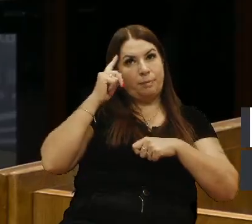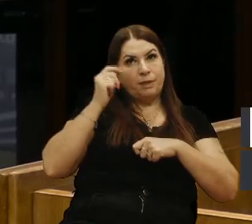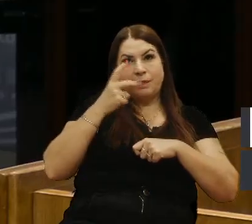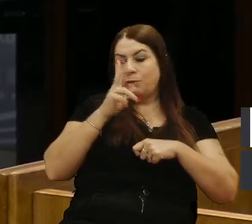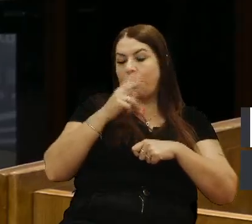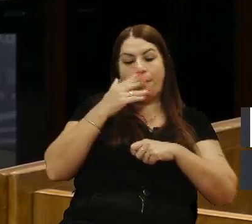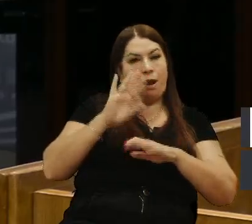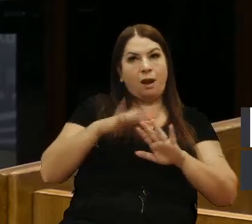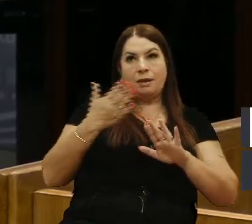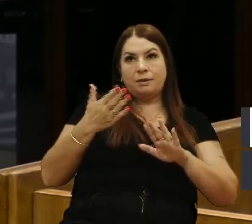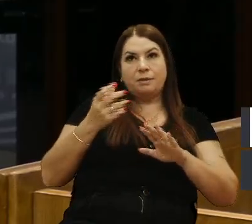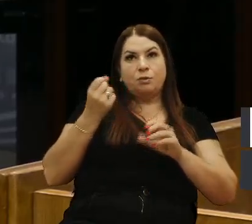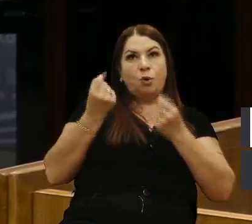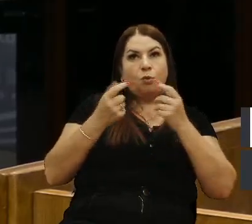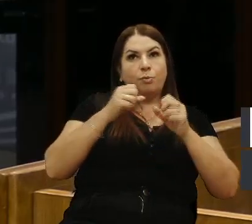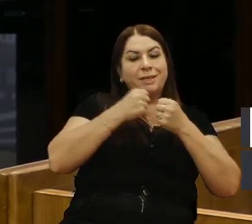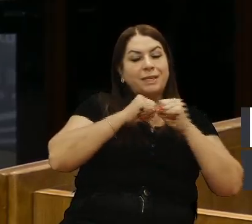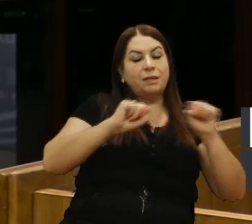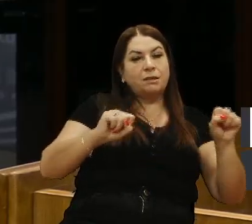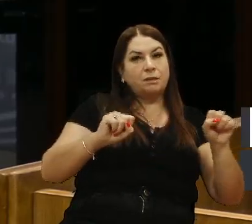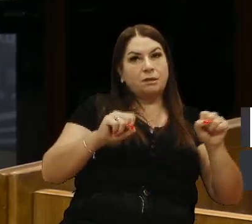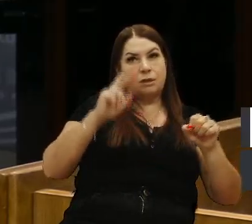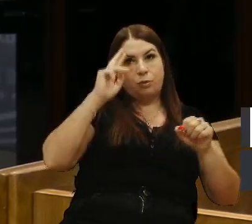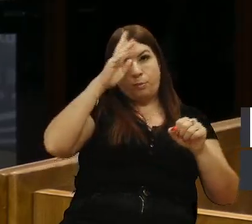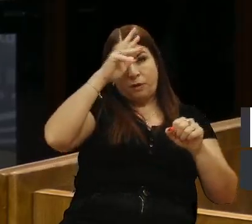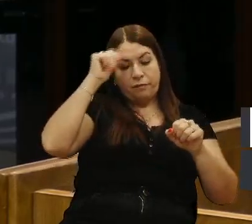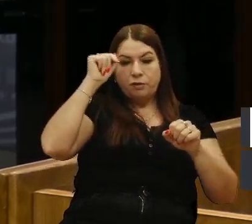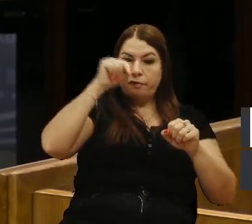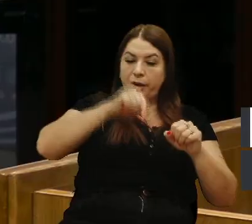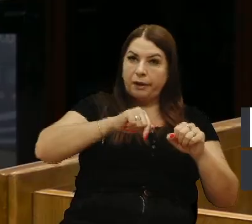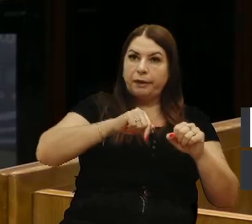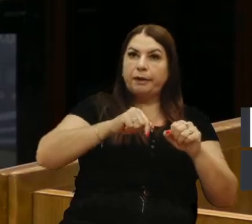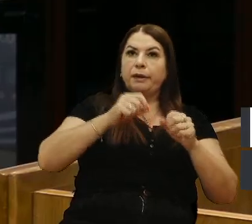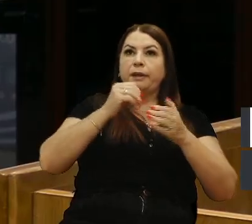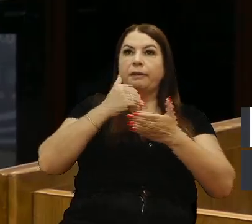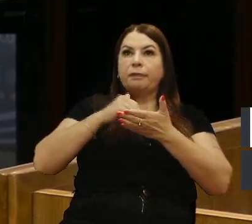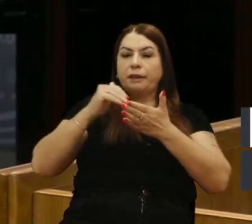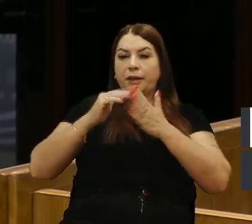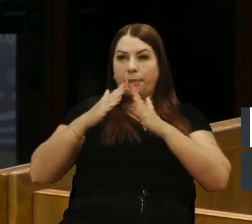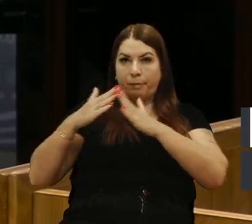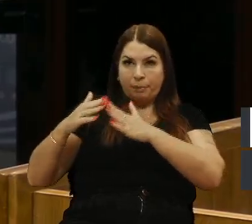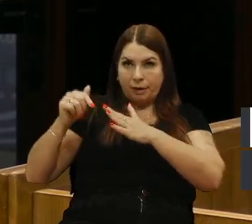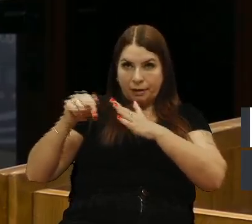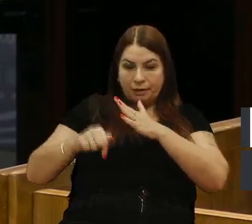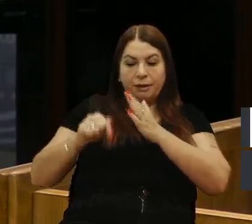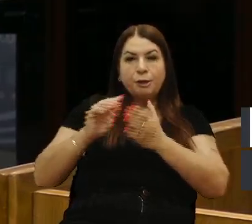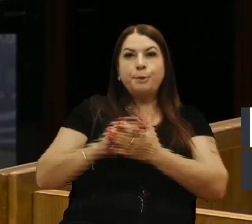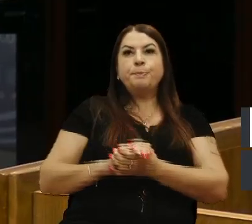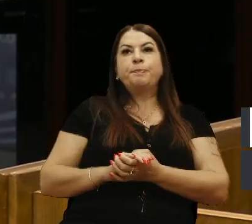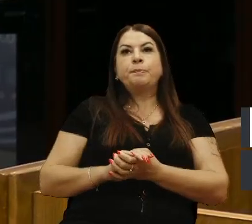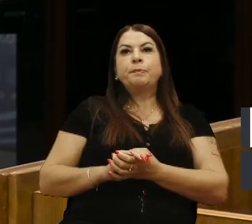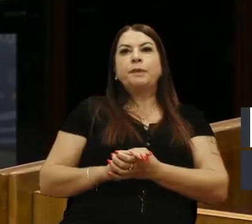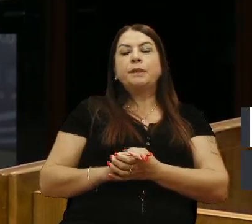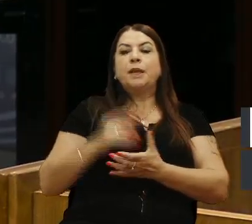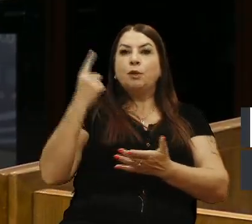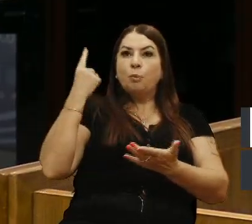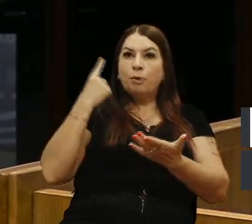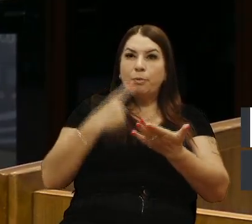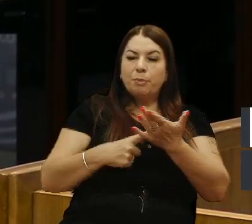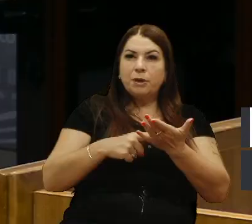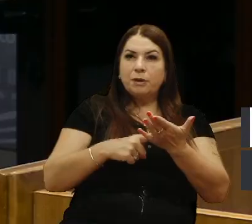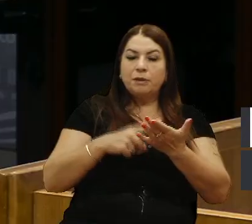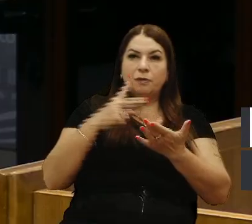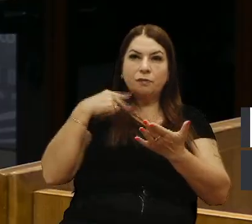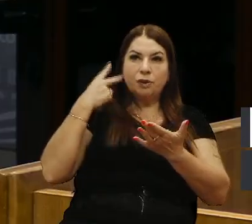mais, com algumas secretarias. Prefeito teve aqui, secretário da Habitação teve aqui, e se comprometeram,